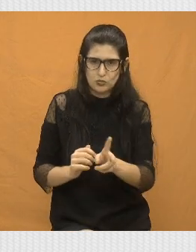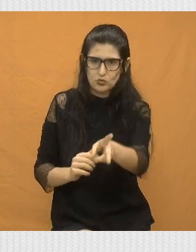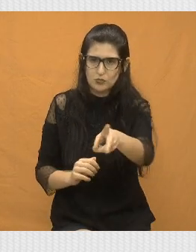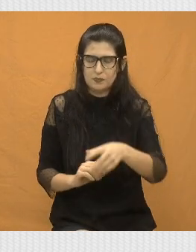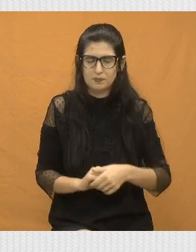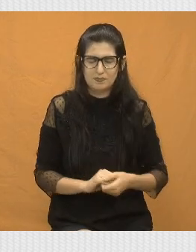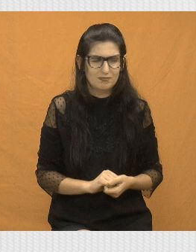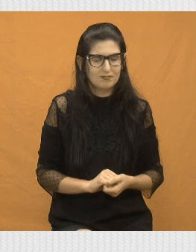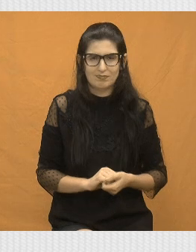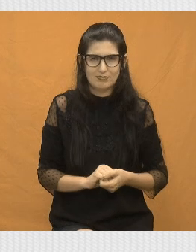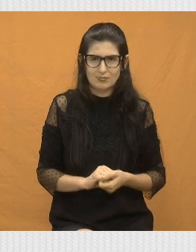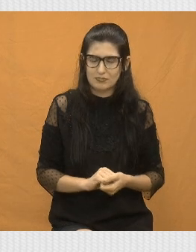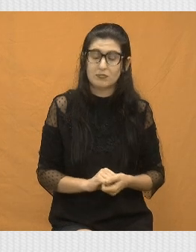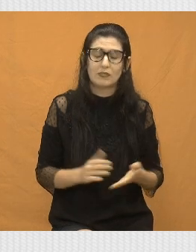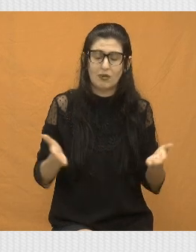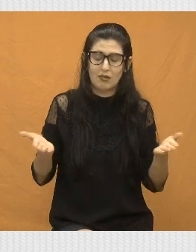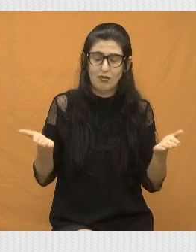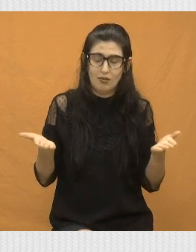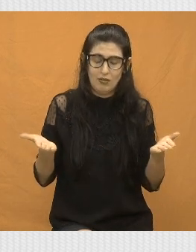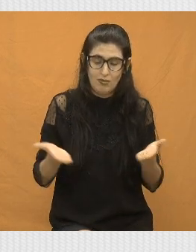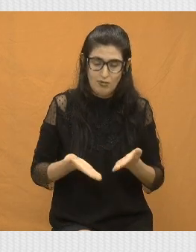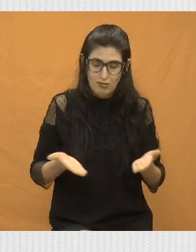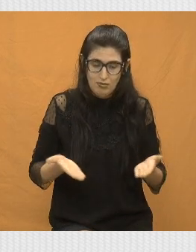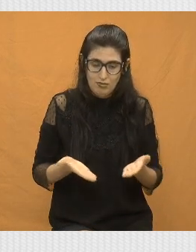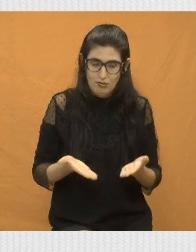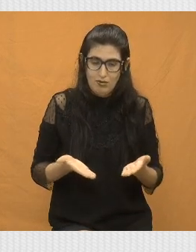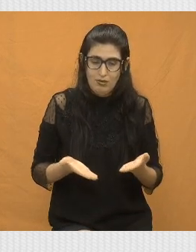Continuando, agora vamos falar as receitas de capital.